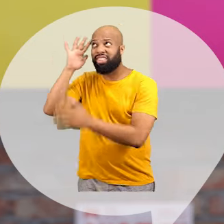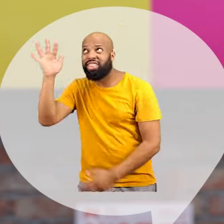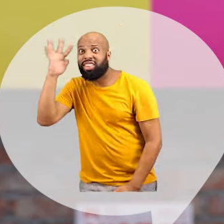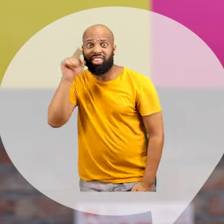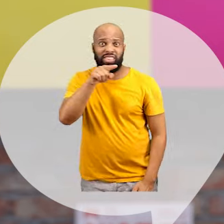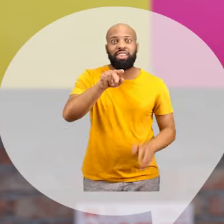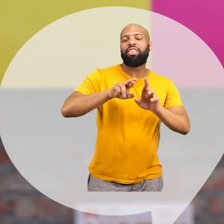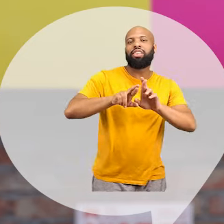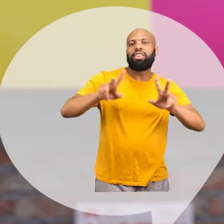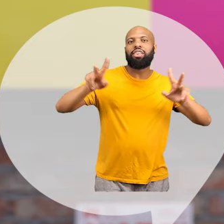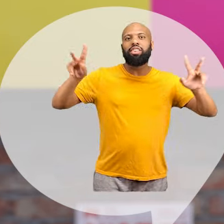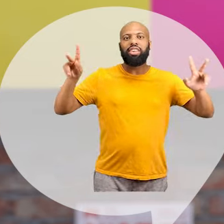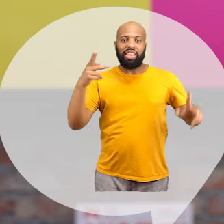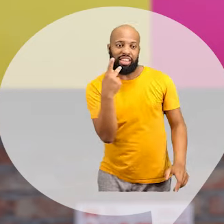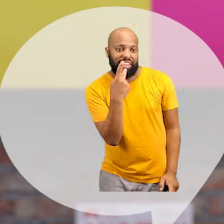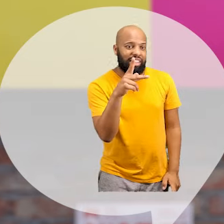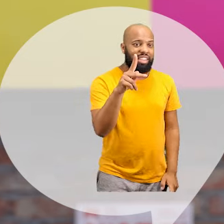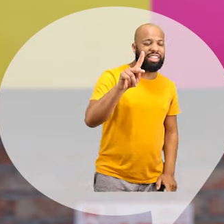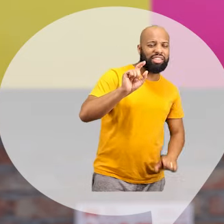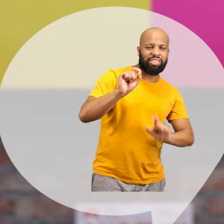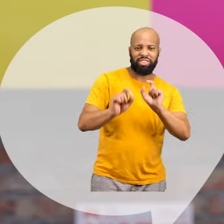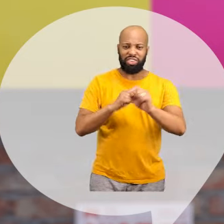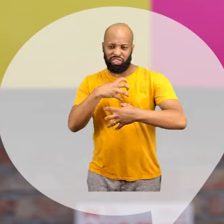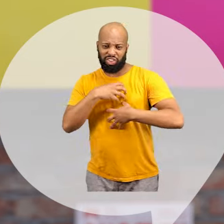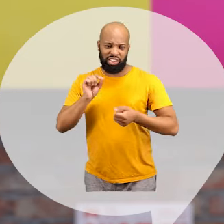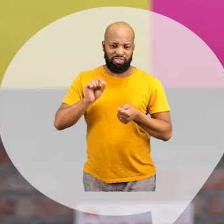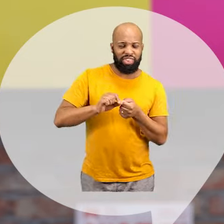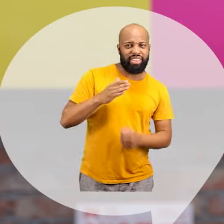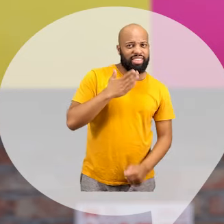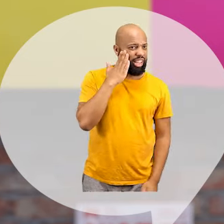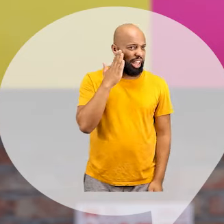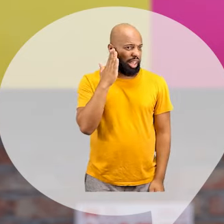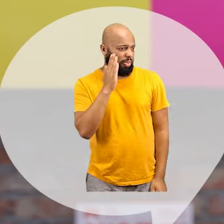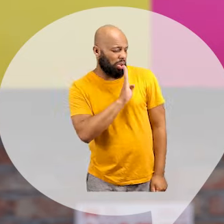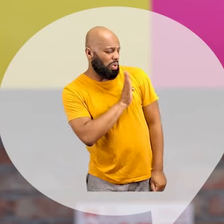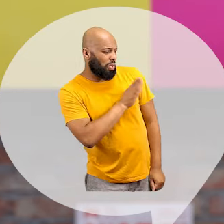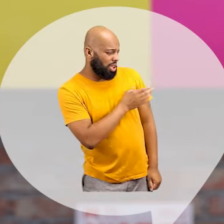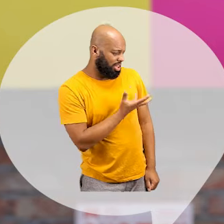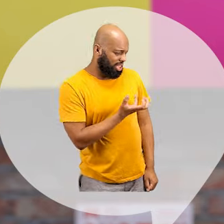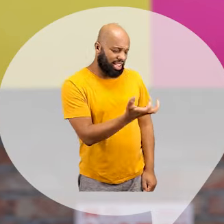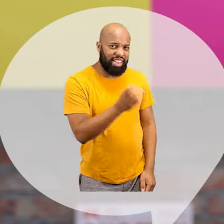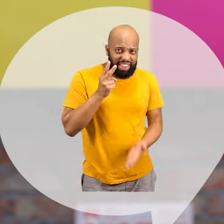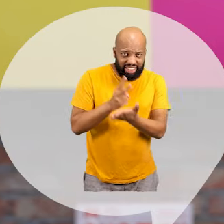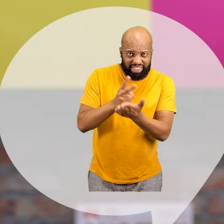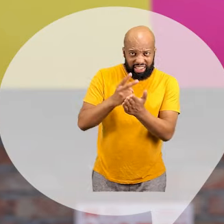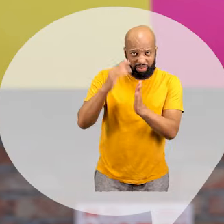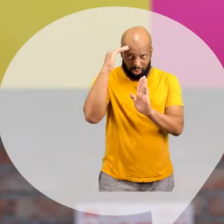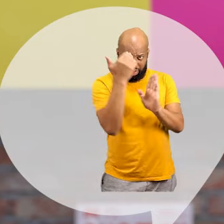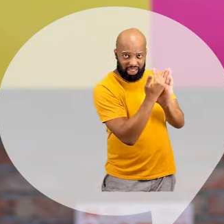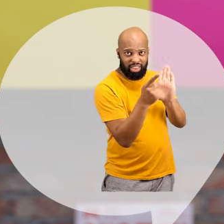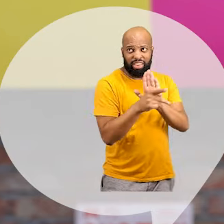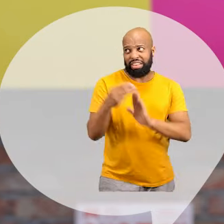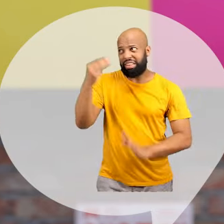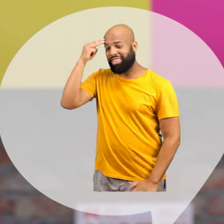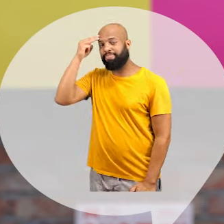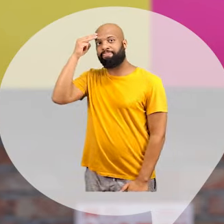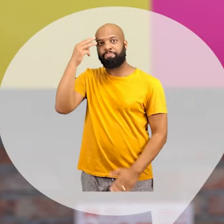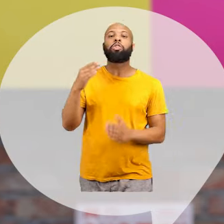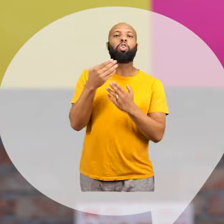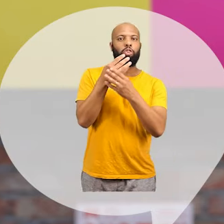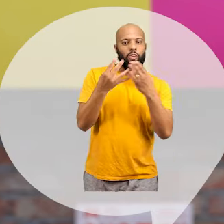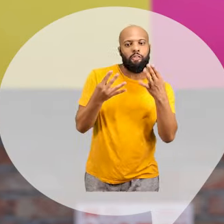já você é diferente esse seu sol e Leão te faz saber que o coração nem sempre obedece a